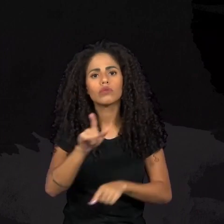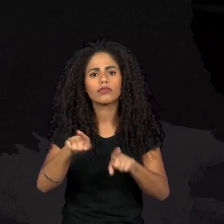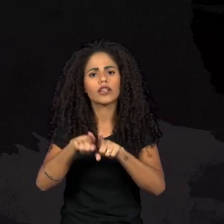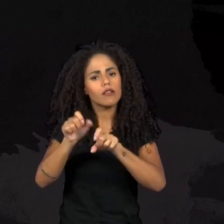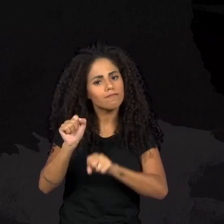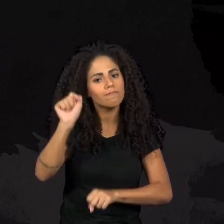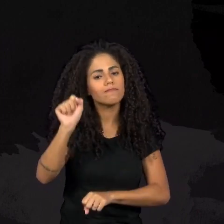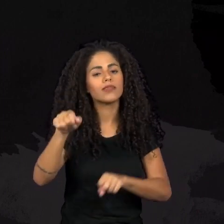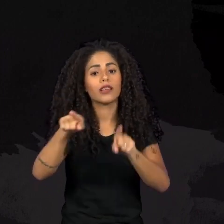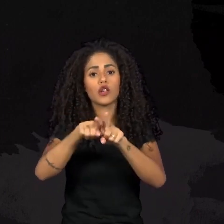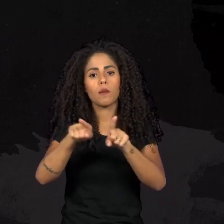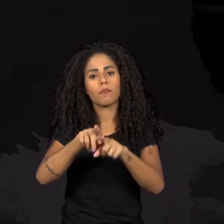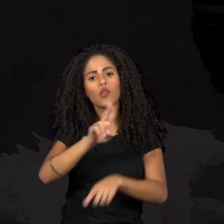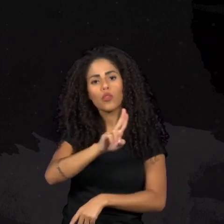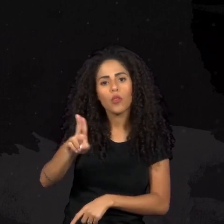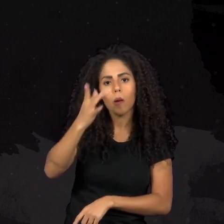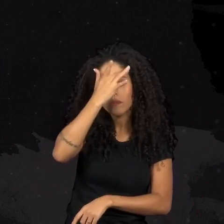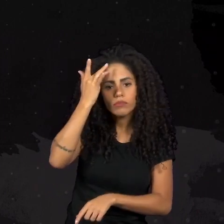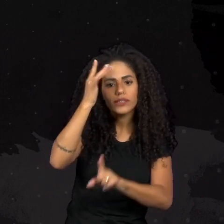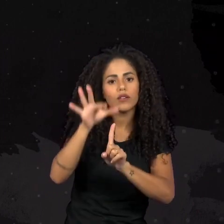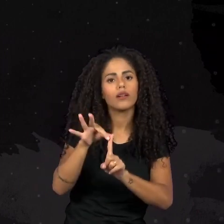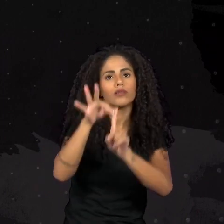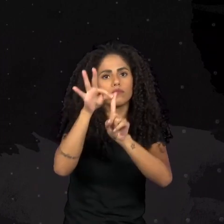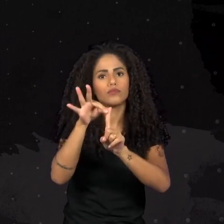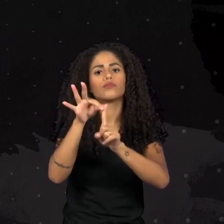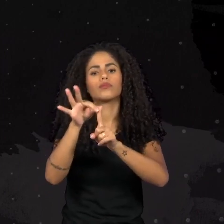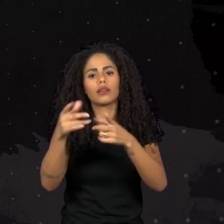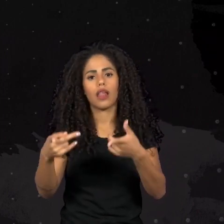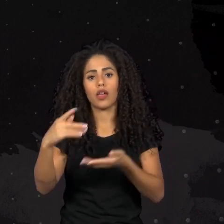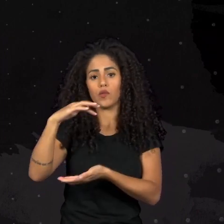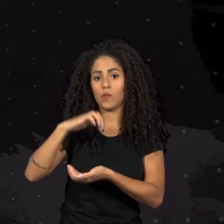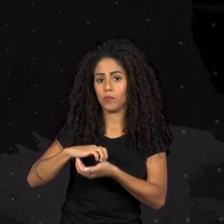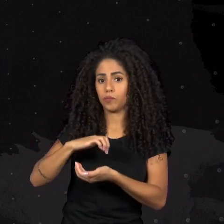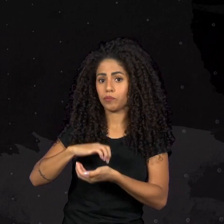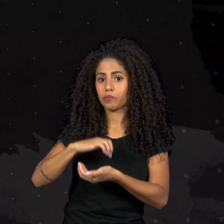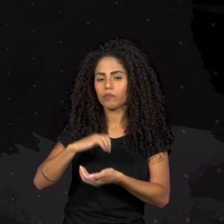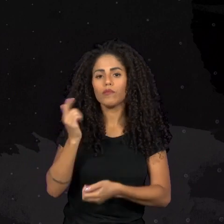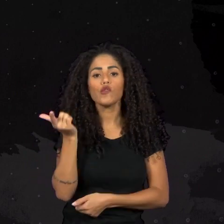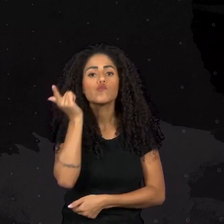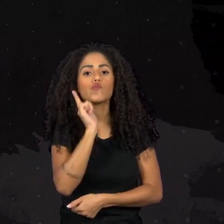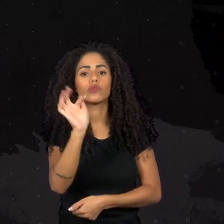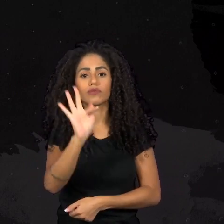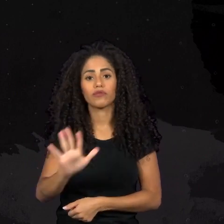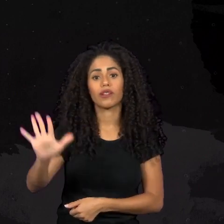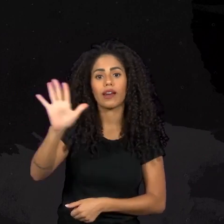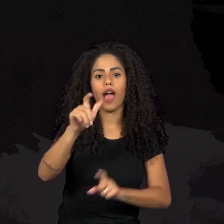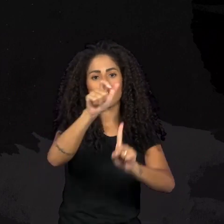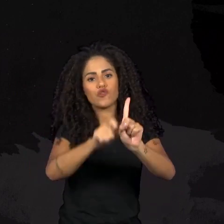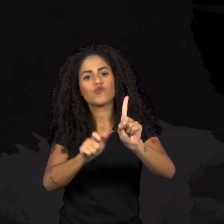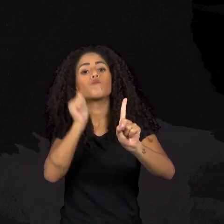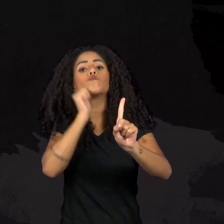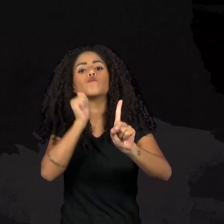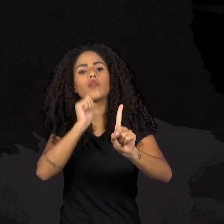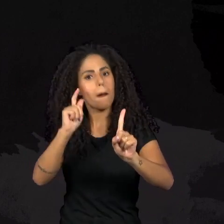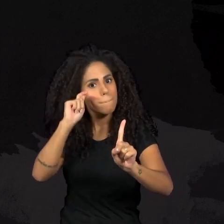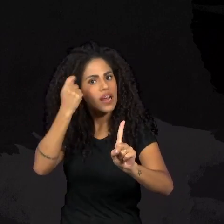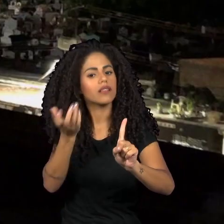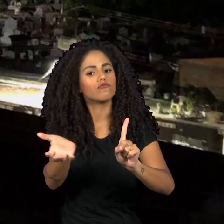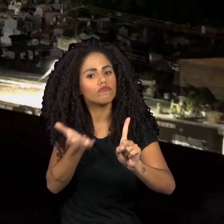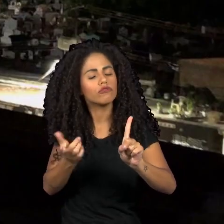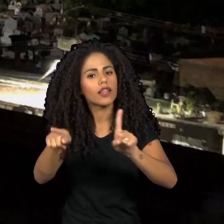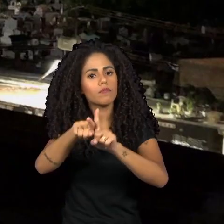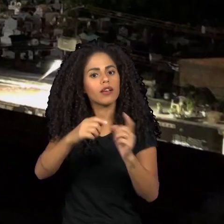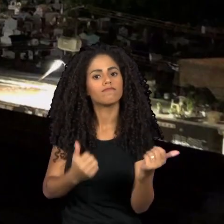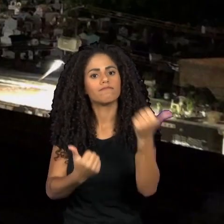uma nomeação também como no Supremo Tribunal Federal de uma ministra negra. Essa discussão ela abre